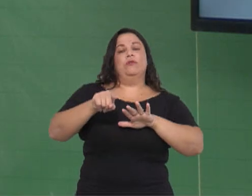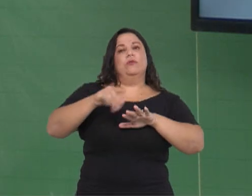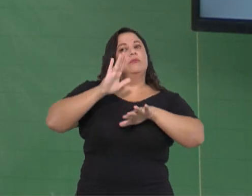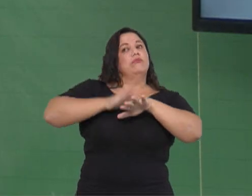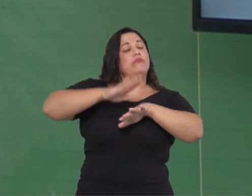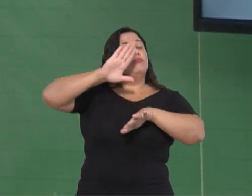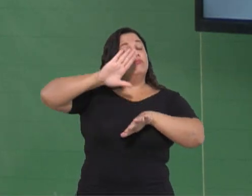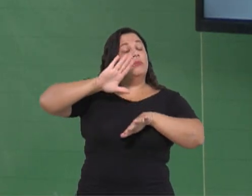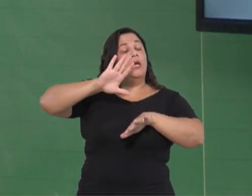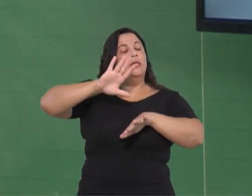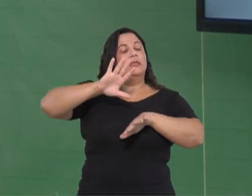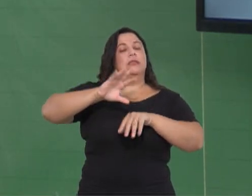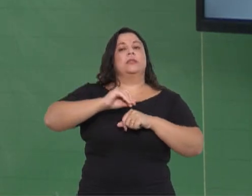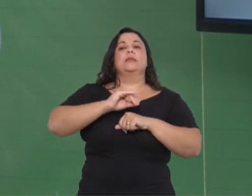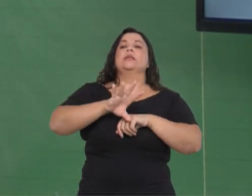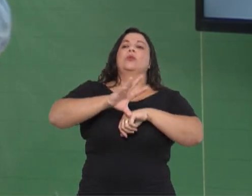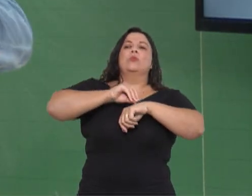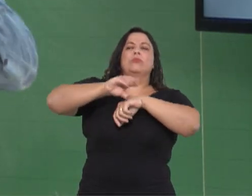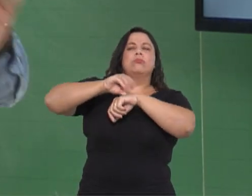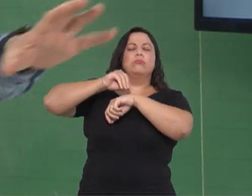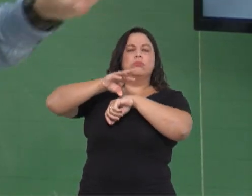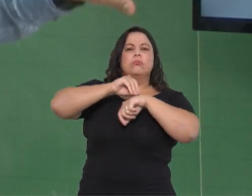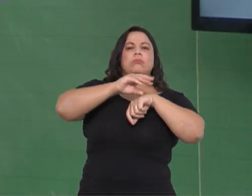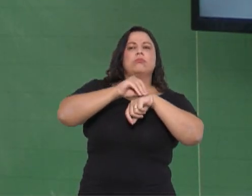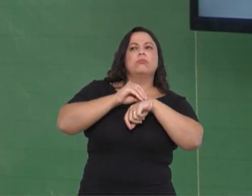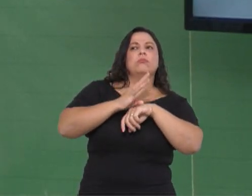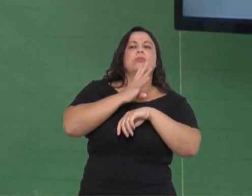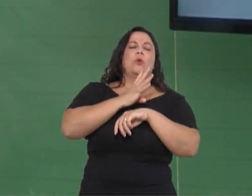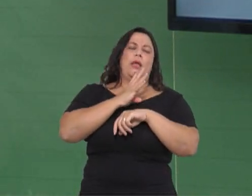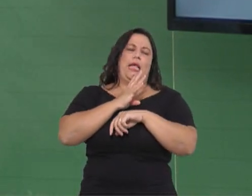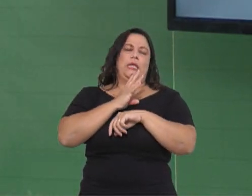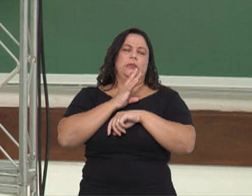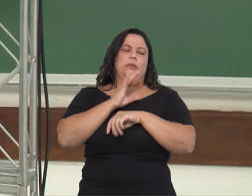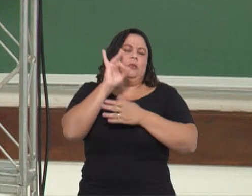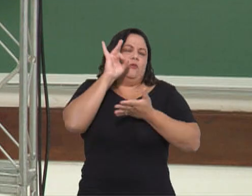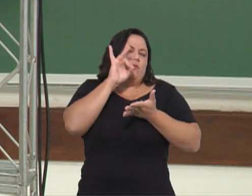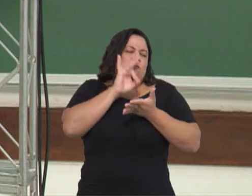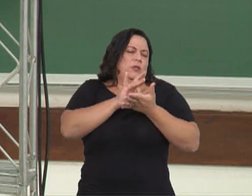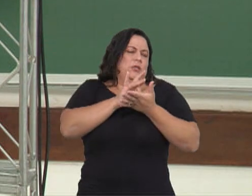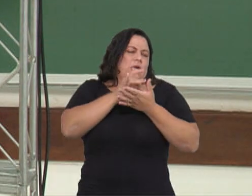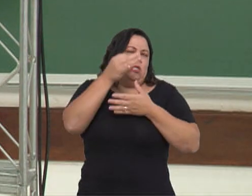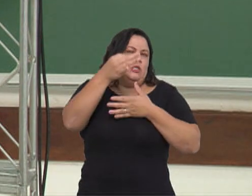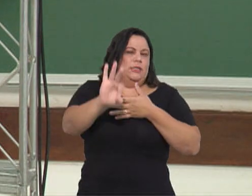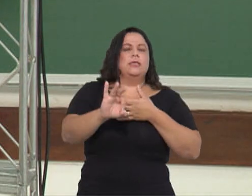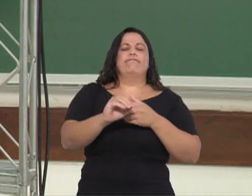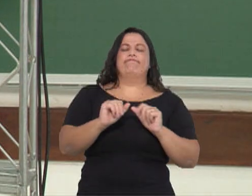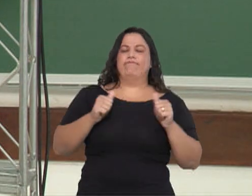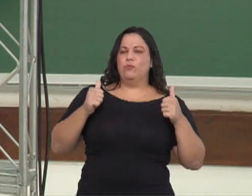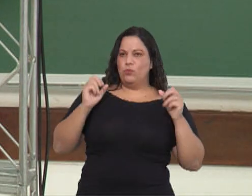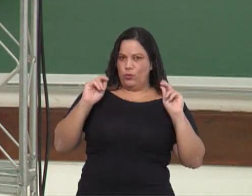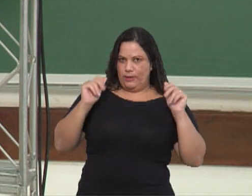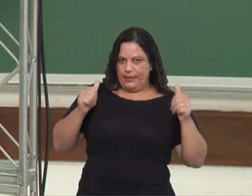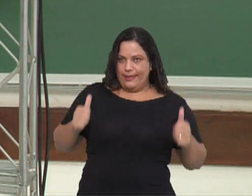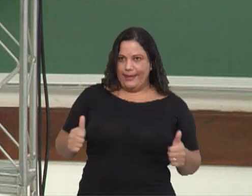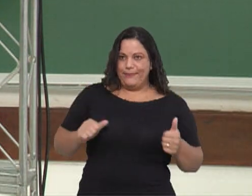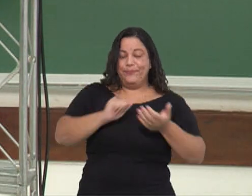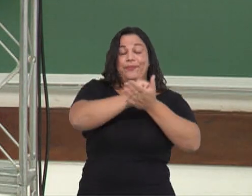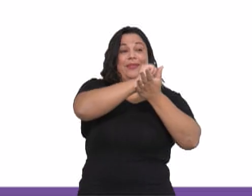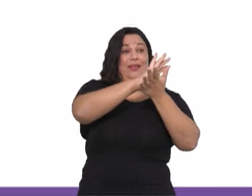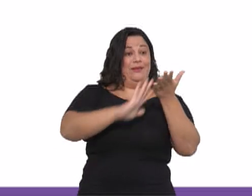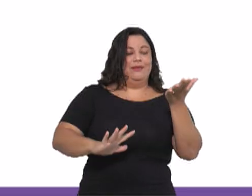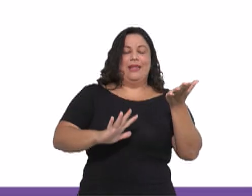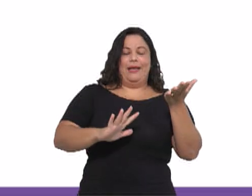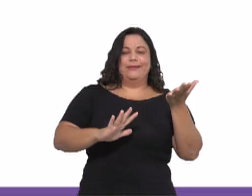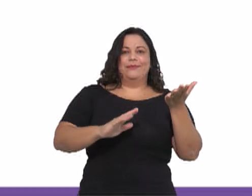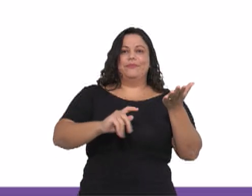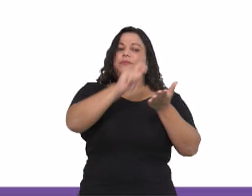sua cidade. Então, significa que não há uma verdade pronta. Vamos lá. Atividade. Pegue o seu caderno. Então, escreva no